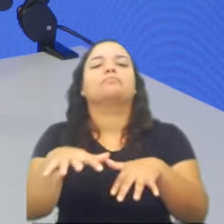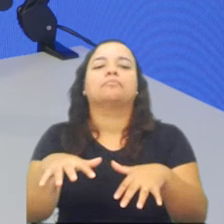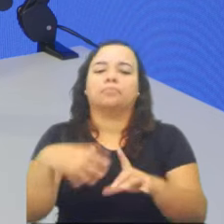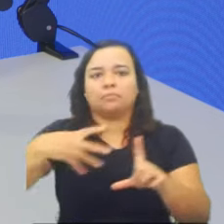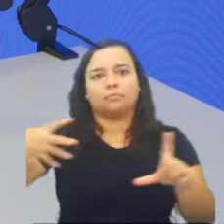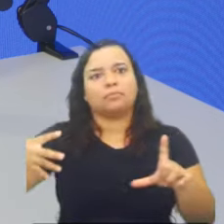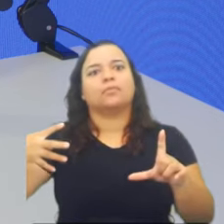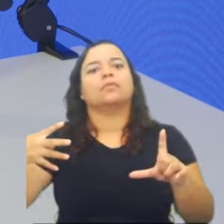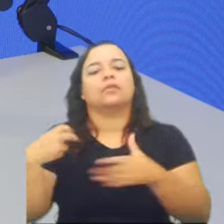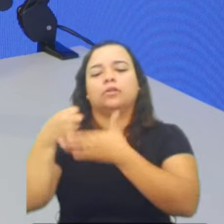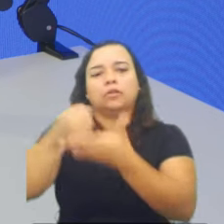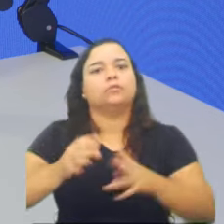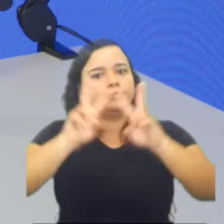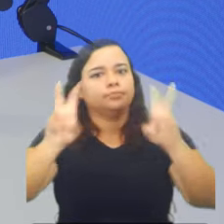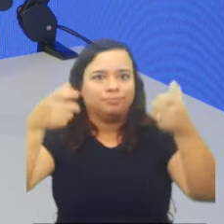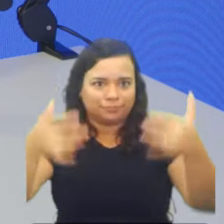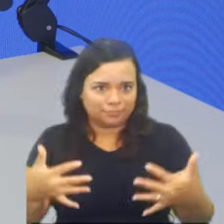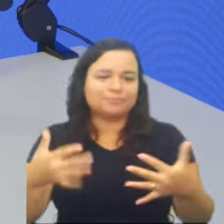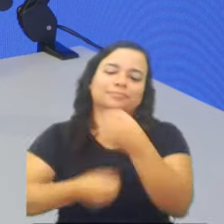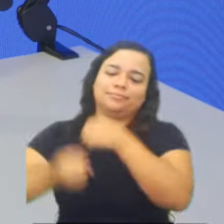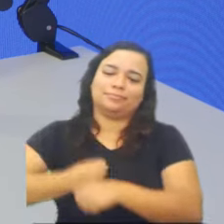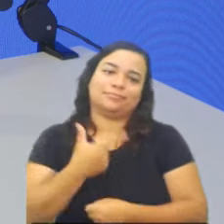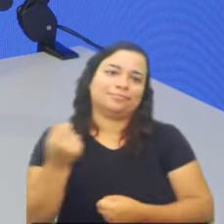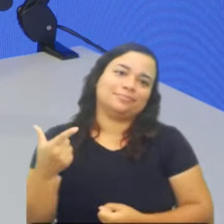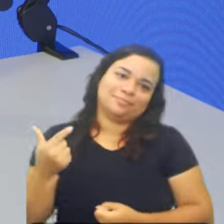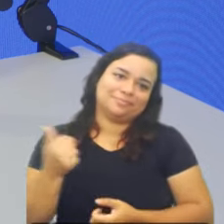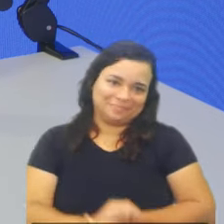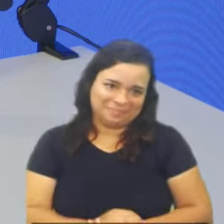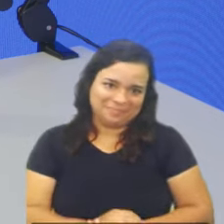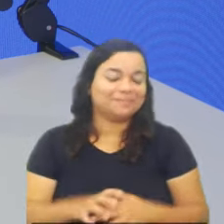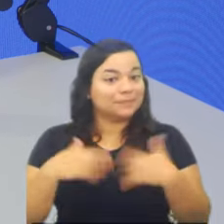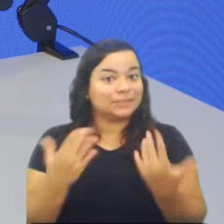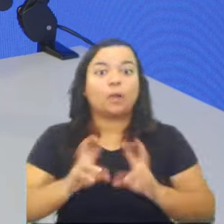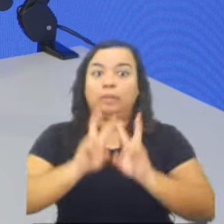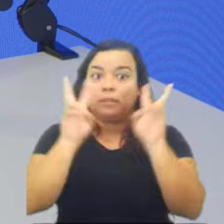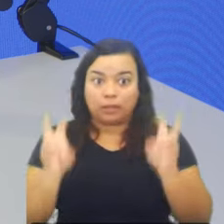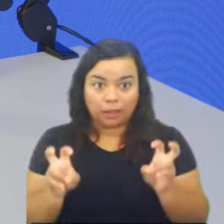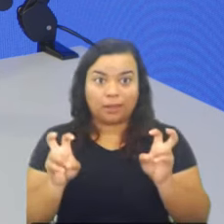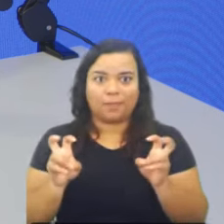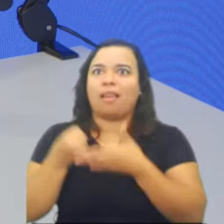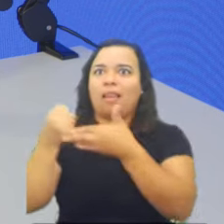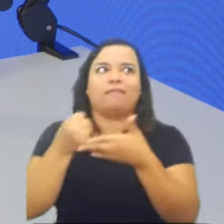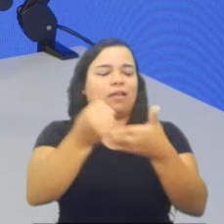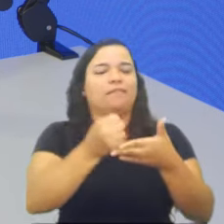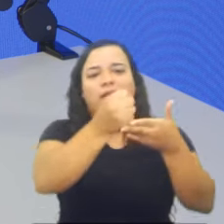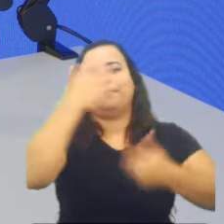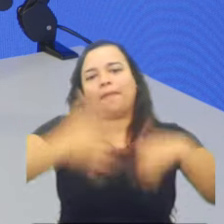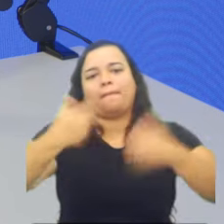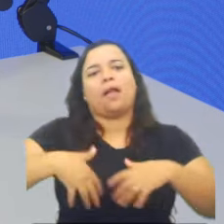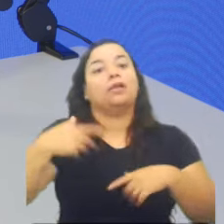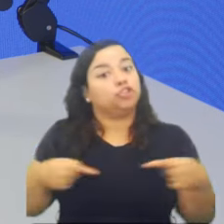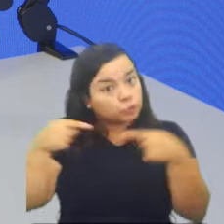Eh esses temas que a parada leva leva paraa Rua eh provoca uma discussão e isso essa discussão